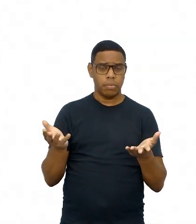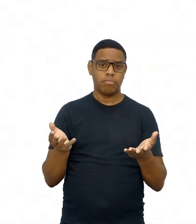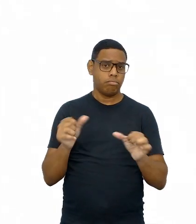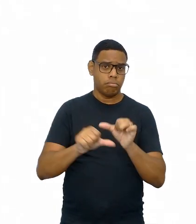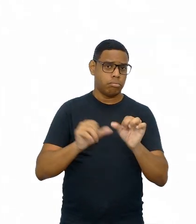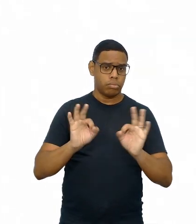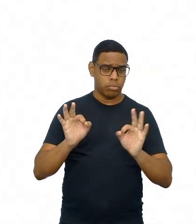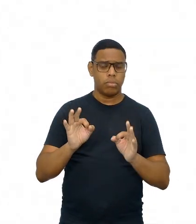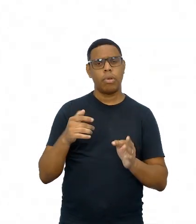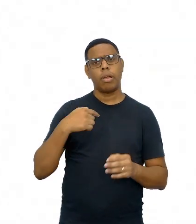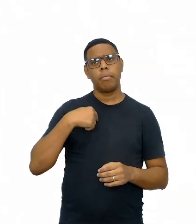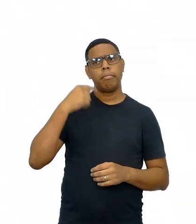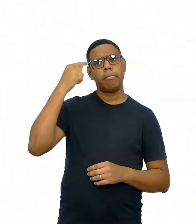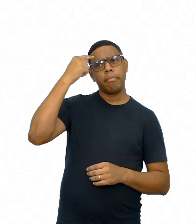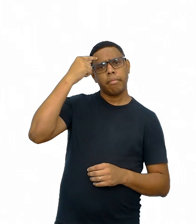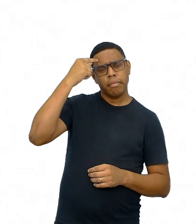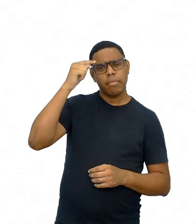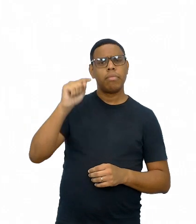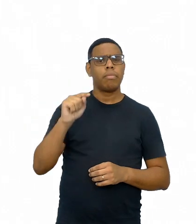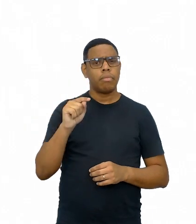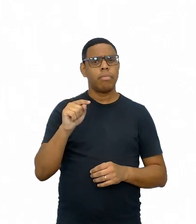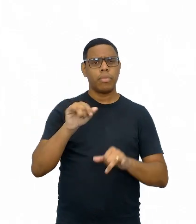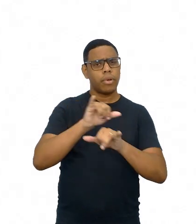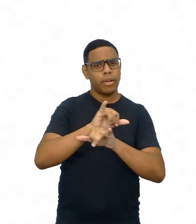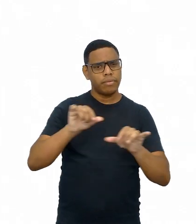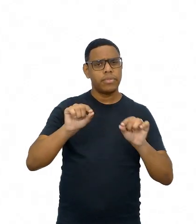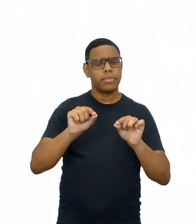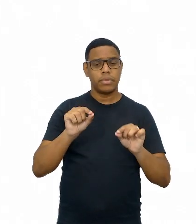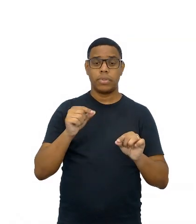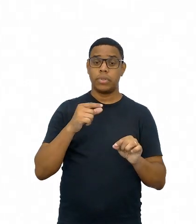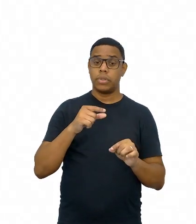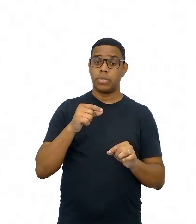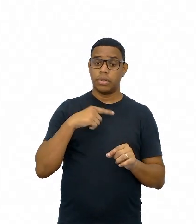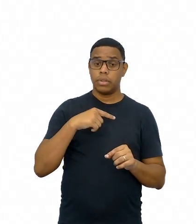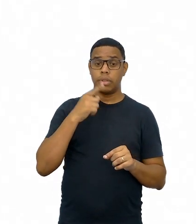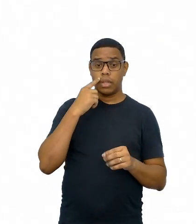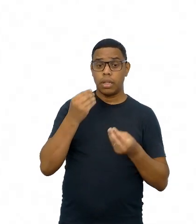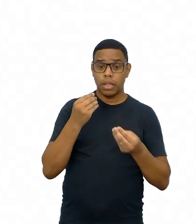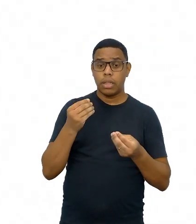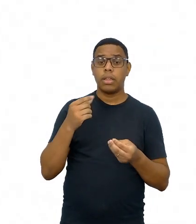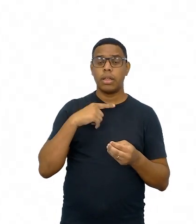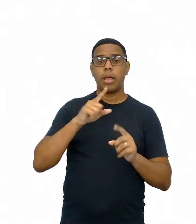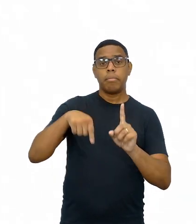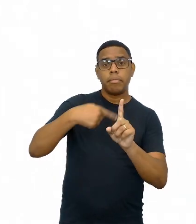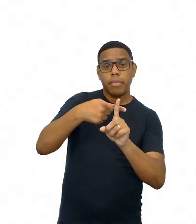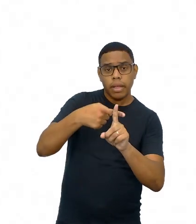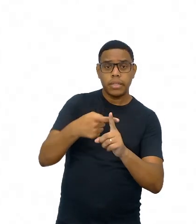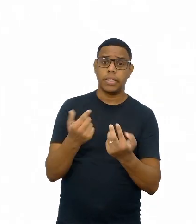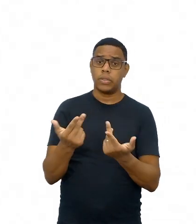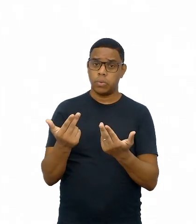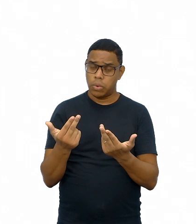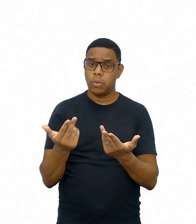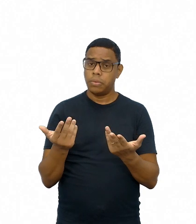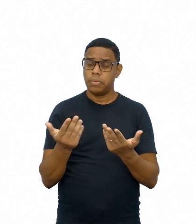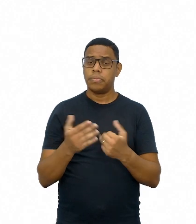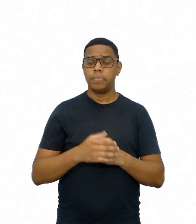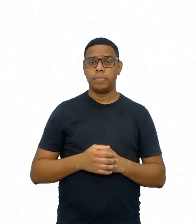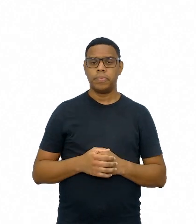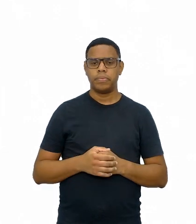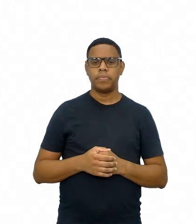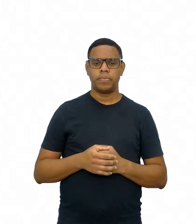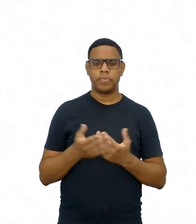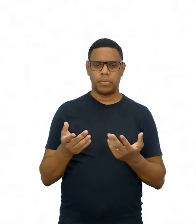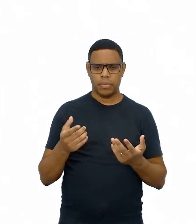me lembra o quê? O que vale ressaltar aqui? Que é a propriedade comutativa da adição. Isso, gente, falando